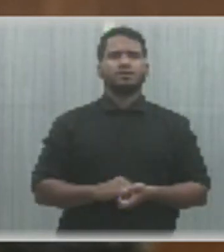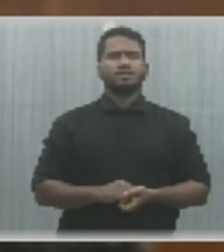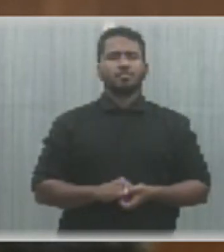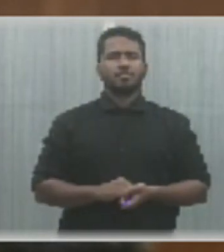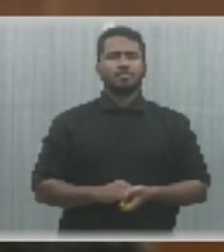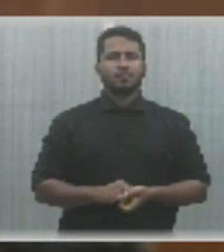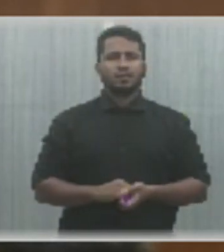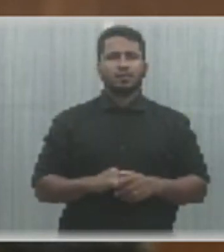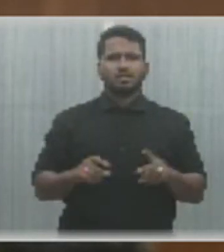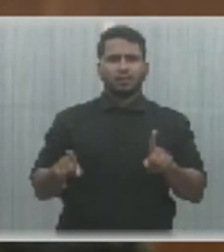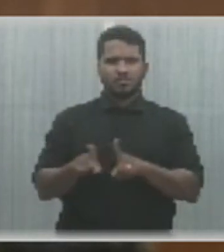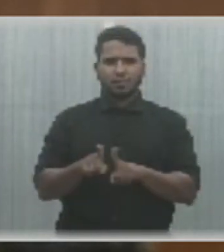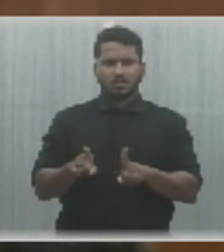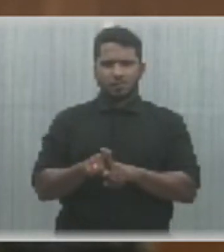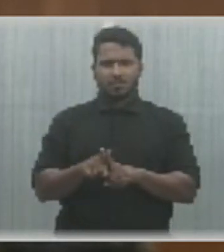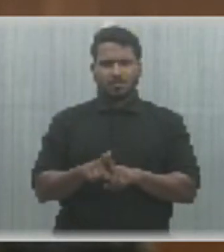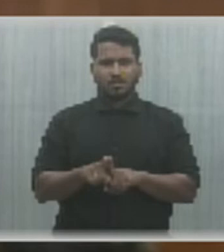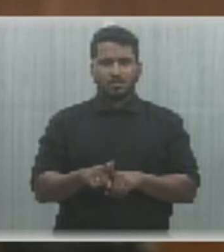da legislação